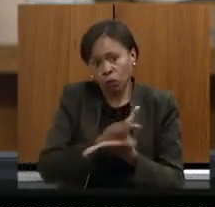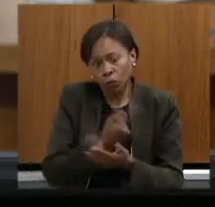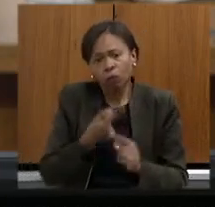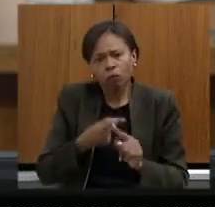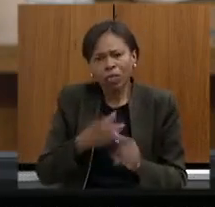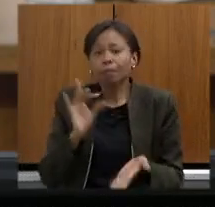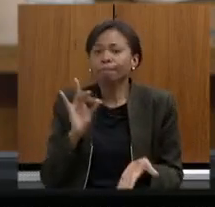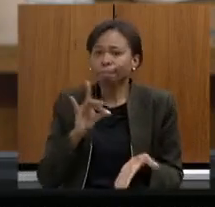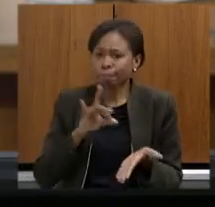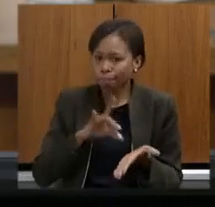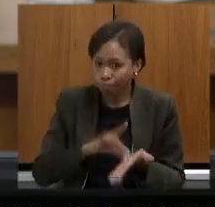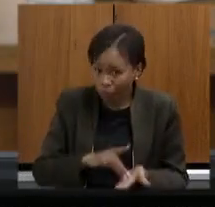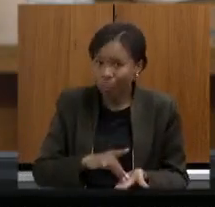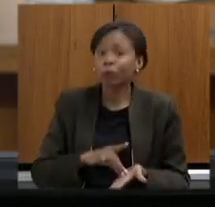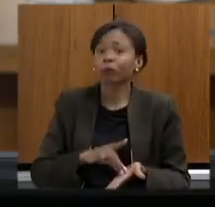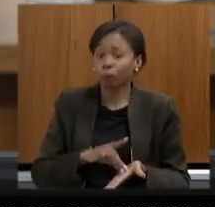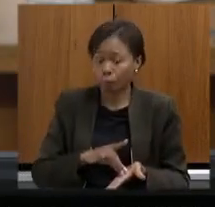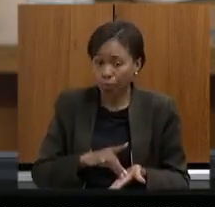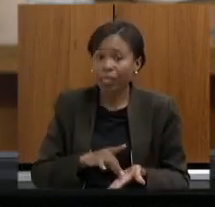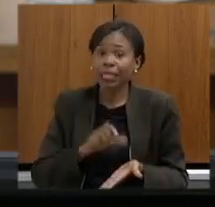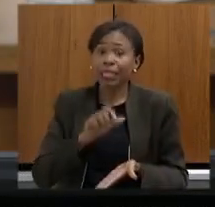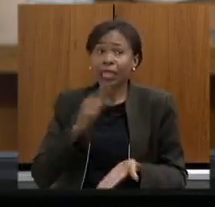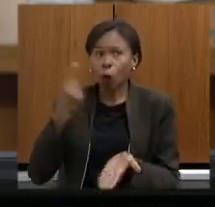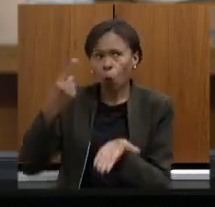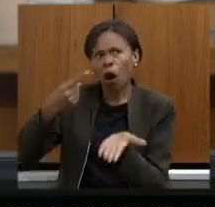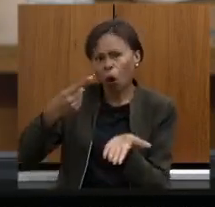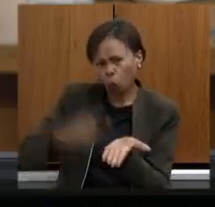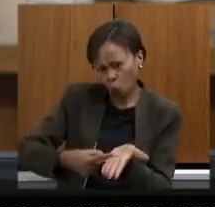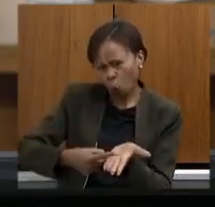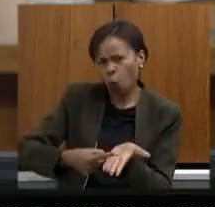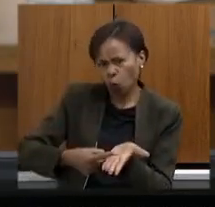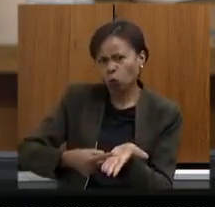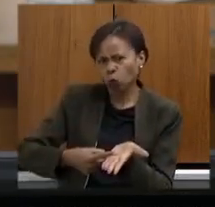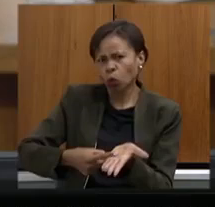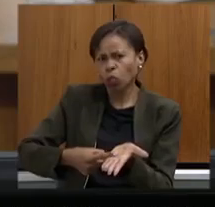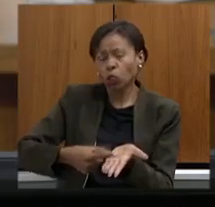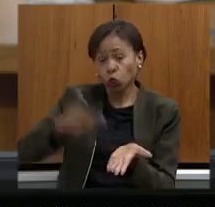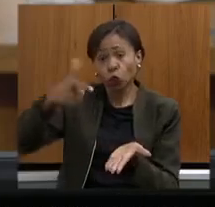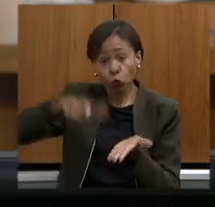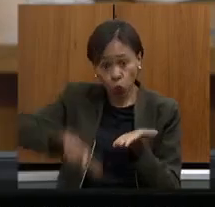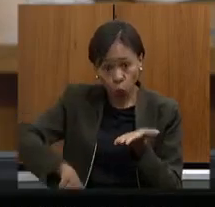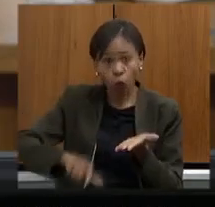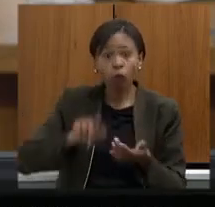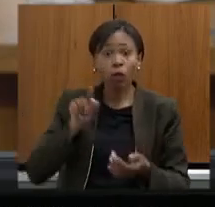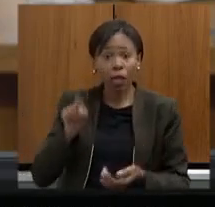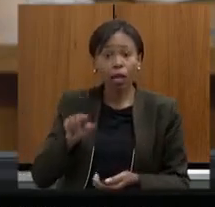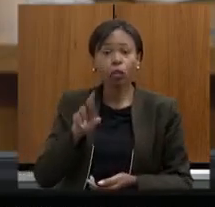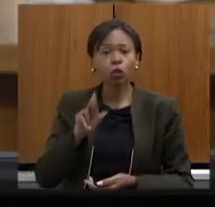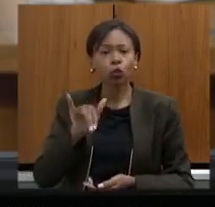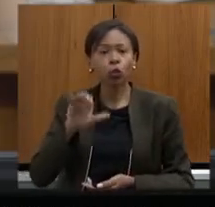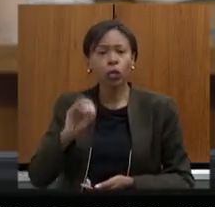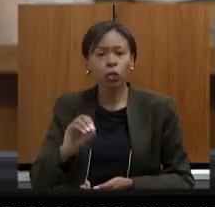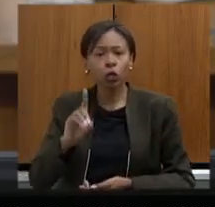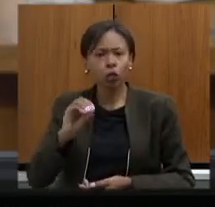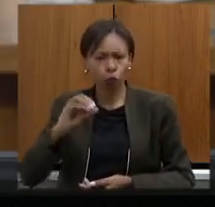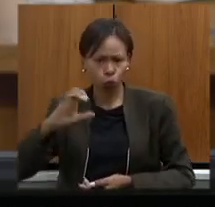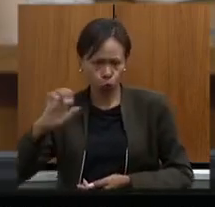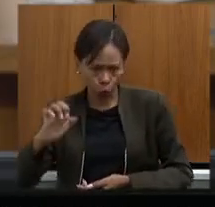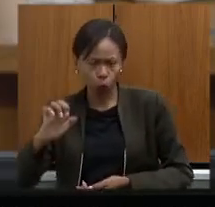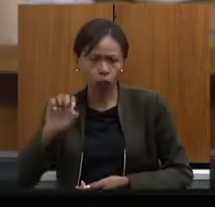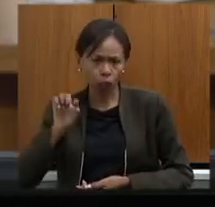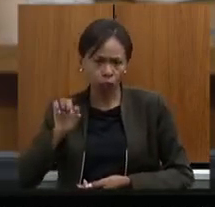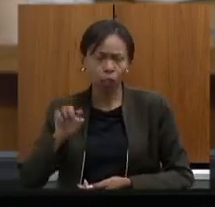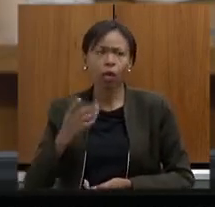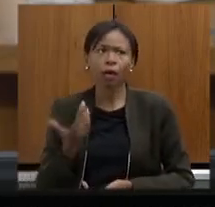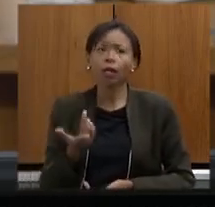tende a ter num eventual acordo numa residual repactuação do caso do Rio Doce é mais